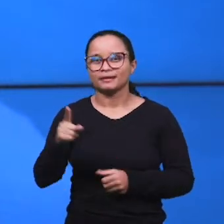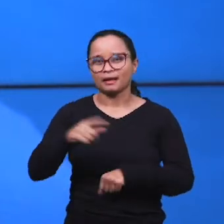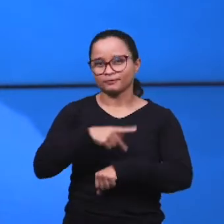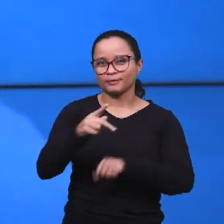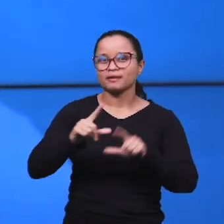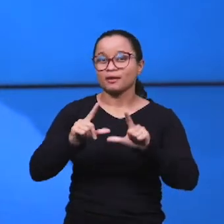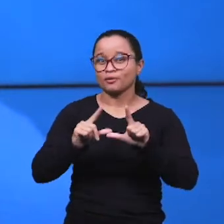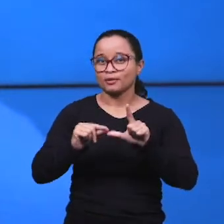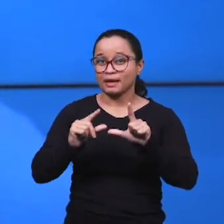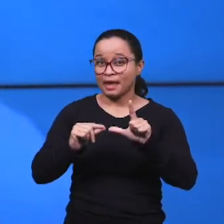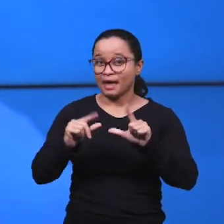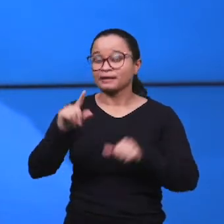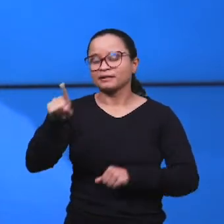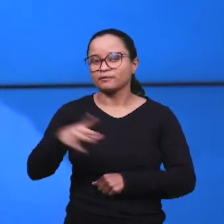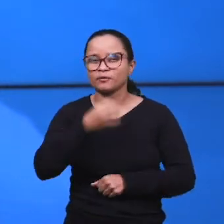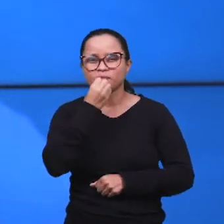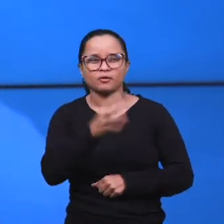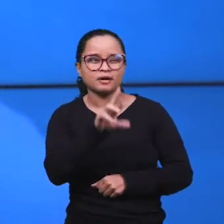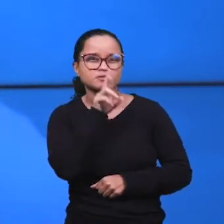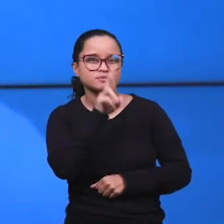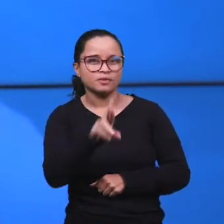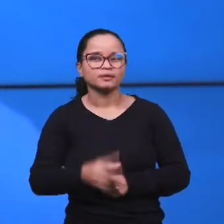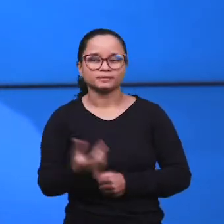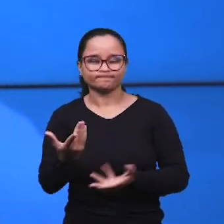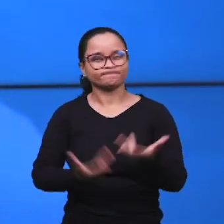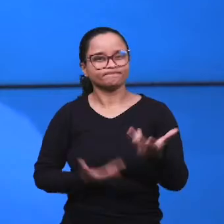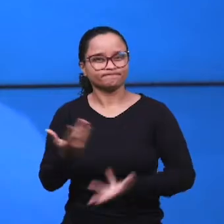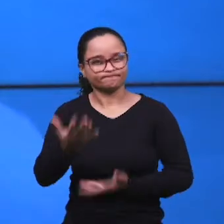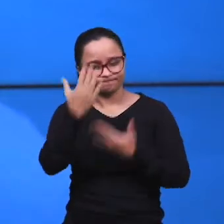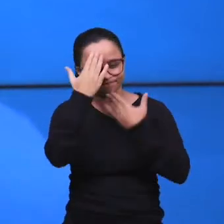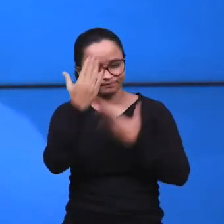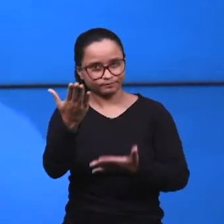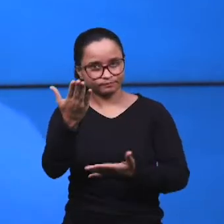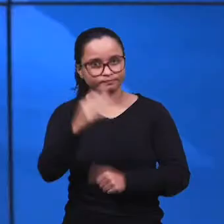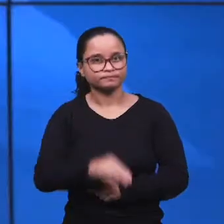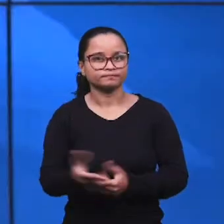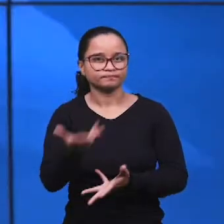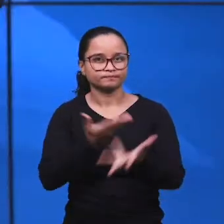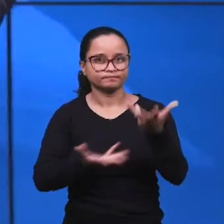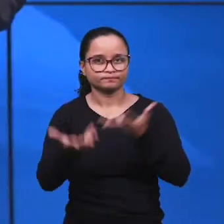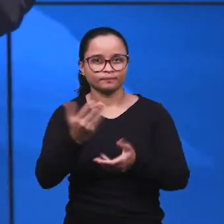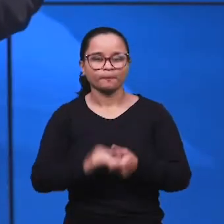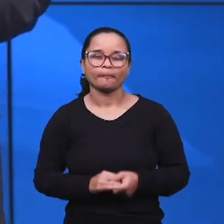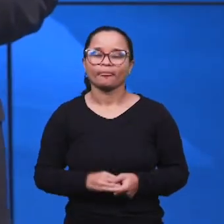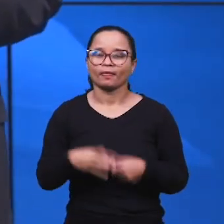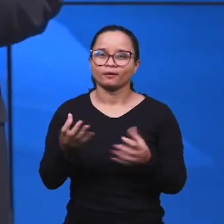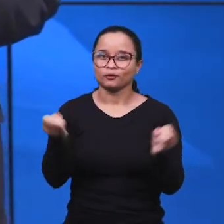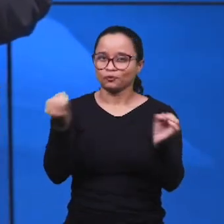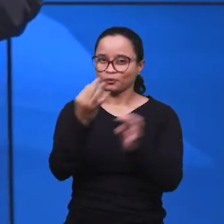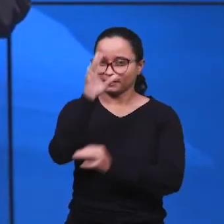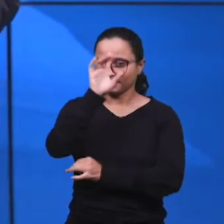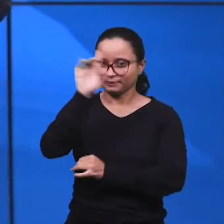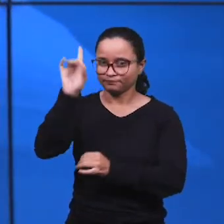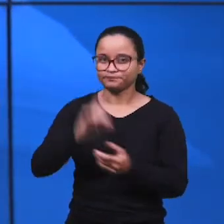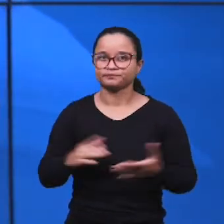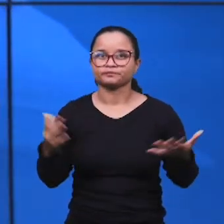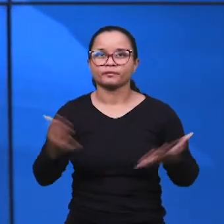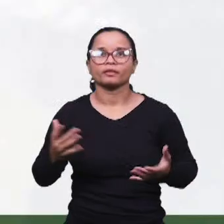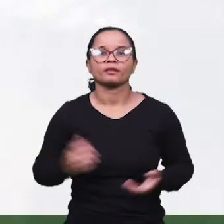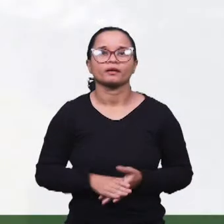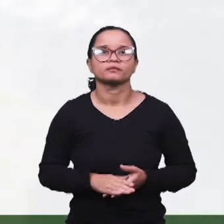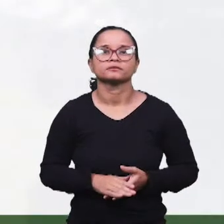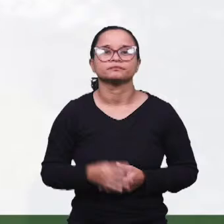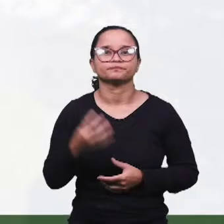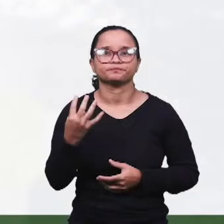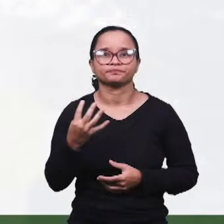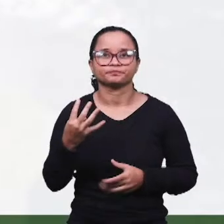bom, muito boa essa resposta do irmão. Muito obrigado pela sua participação. Glória a Deus. Vamos então agora à nossa quarta pergunta,